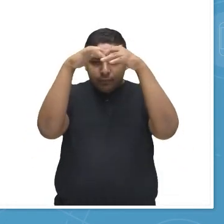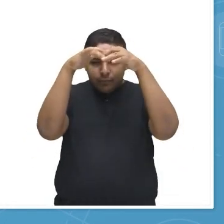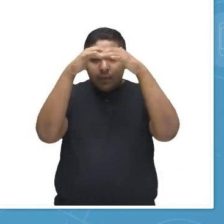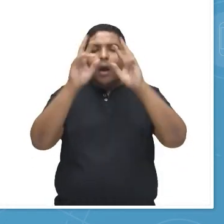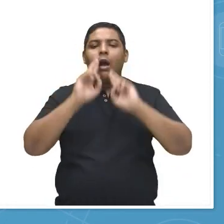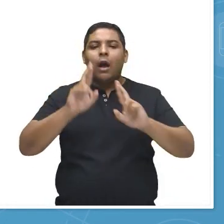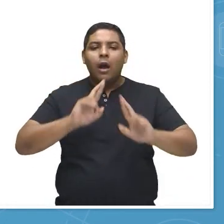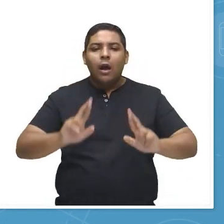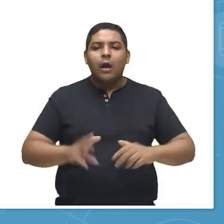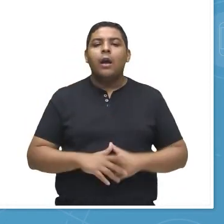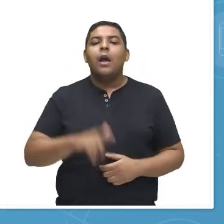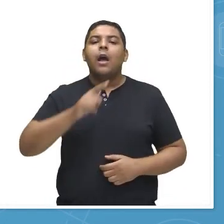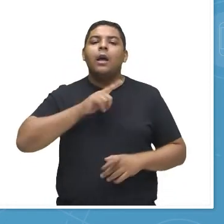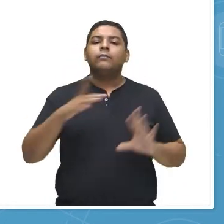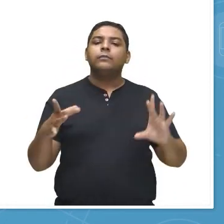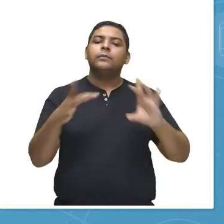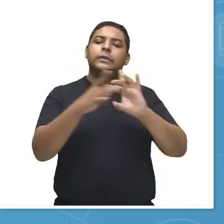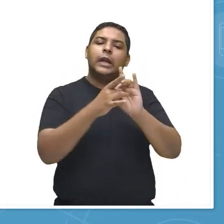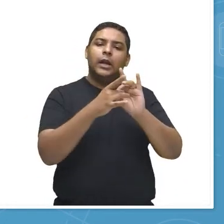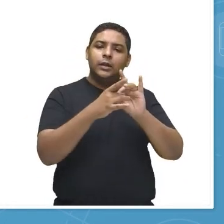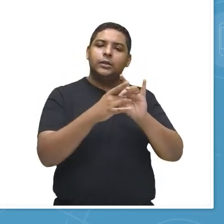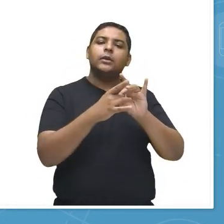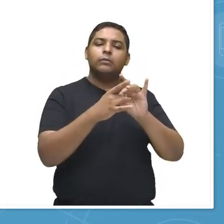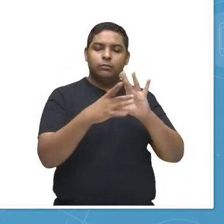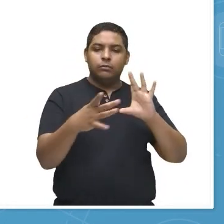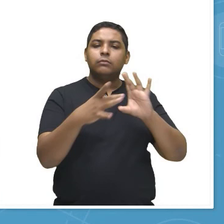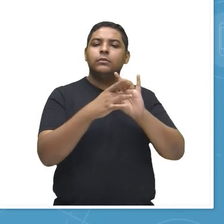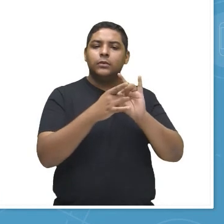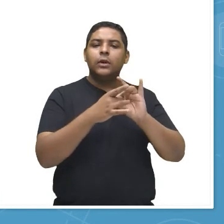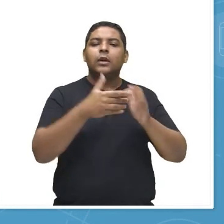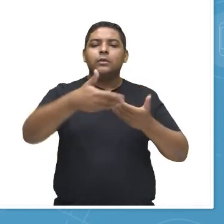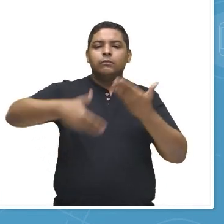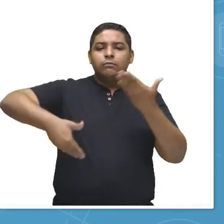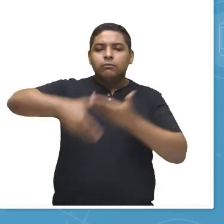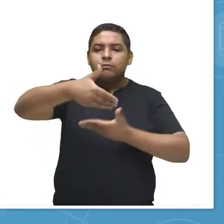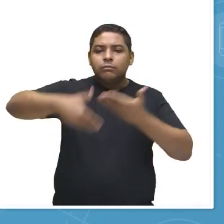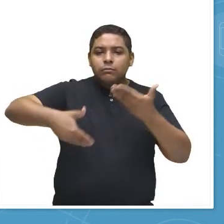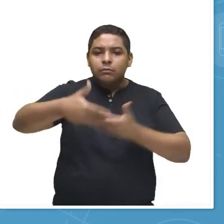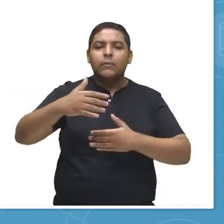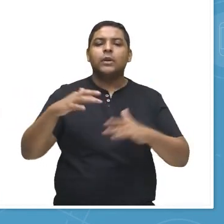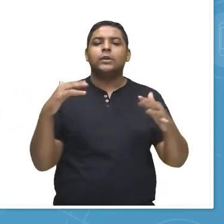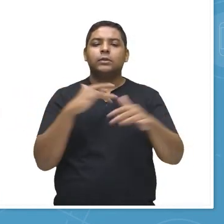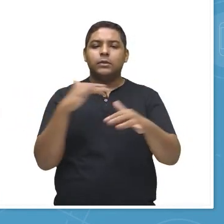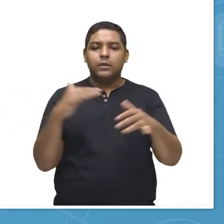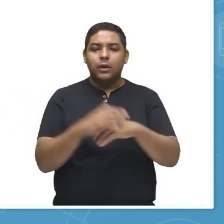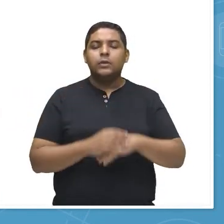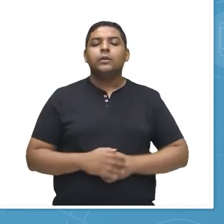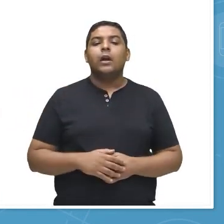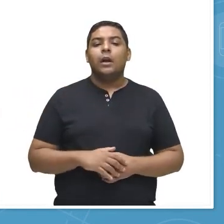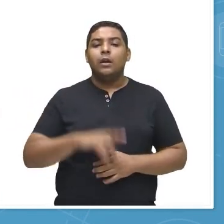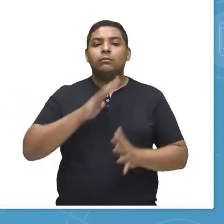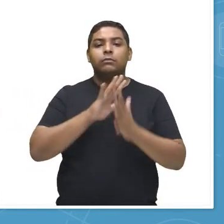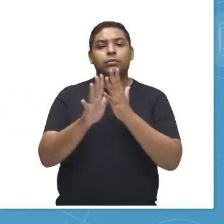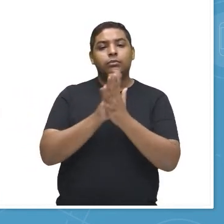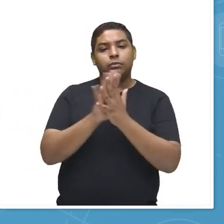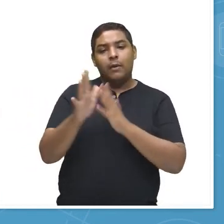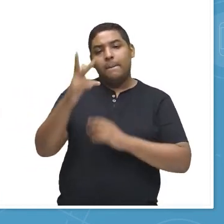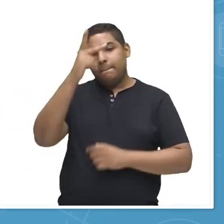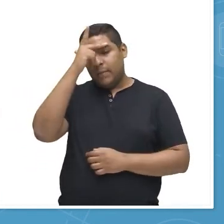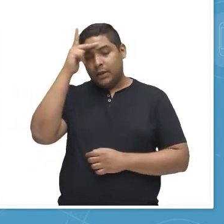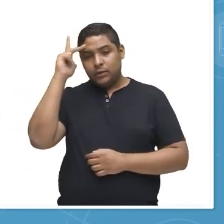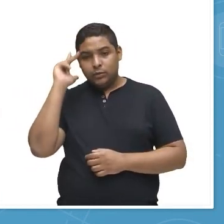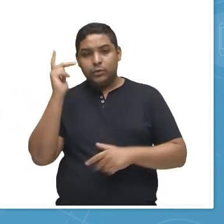entre as cidades, que se estabelece a partir do fluxo de pessoas, mercadorias, capitais